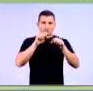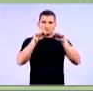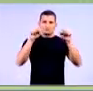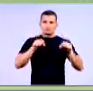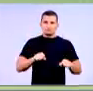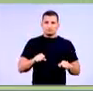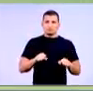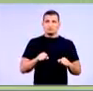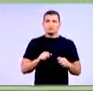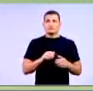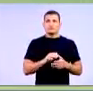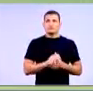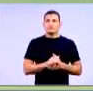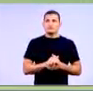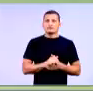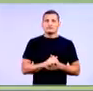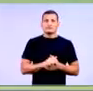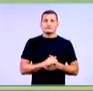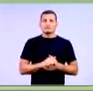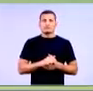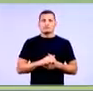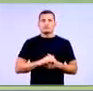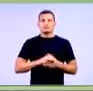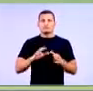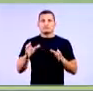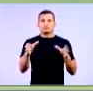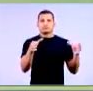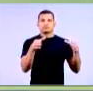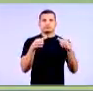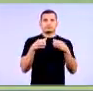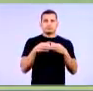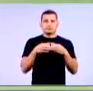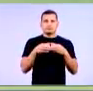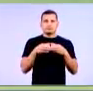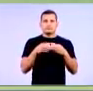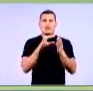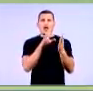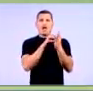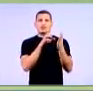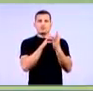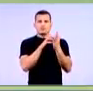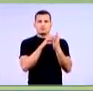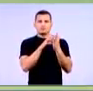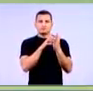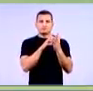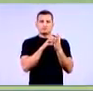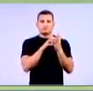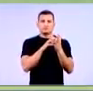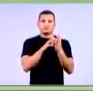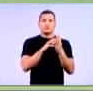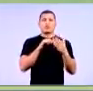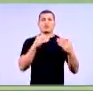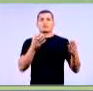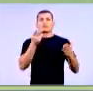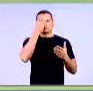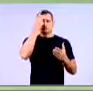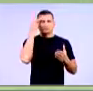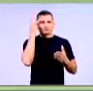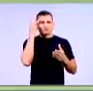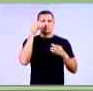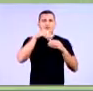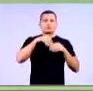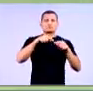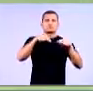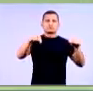vai reunir as características e as ações. Quais são as ações que as pessoas realizam dentro de determinado